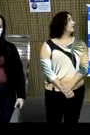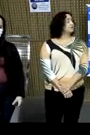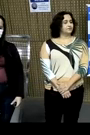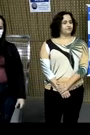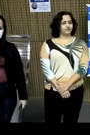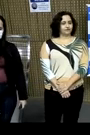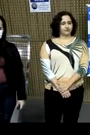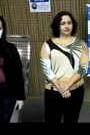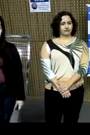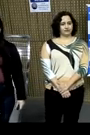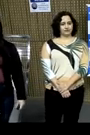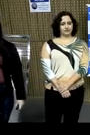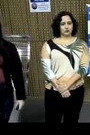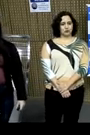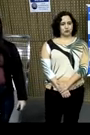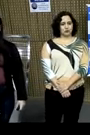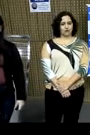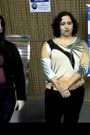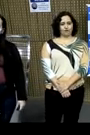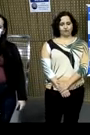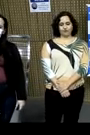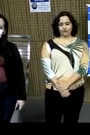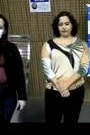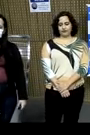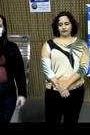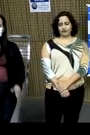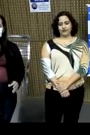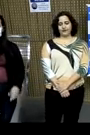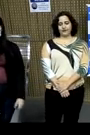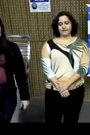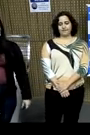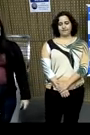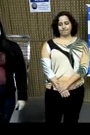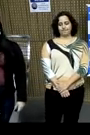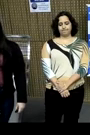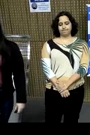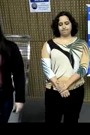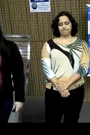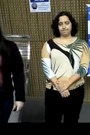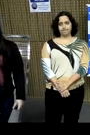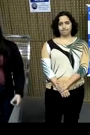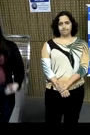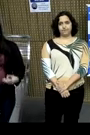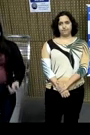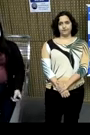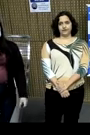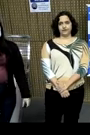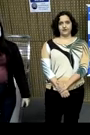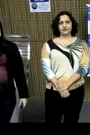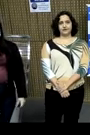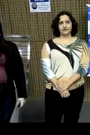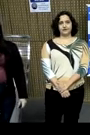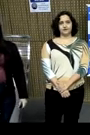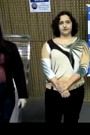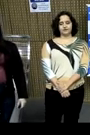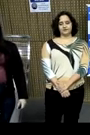44,3% no primeiro quadrimestre, para 70% no primeiro semestre de 2021. A proporção de